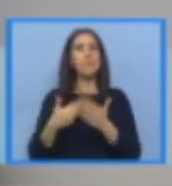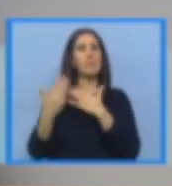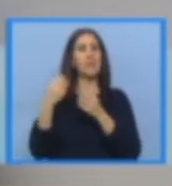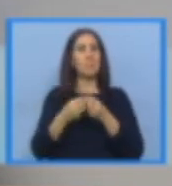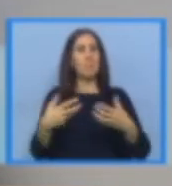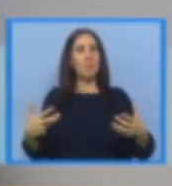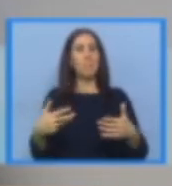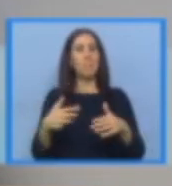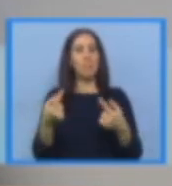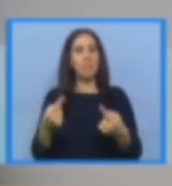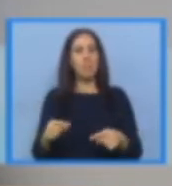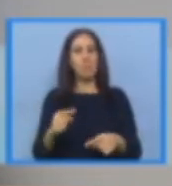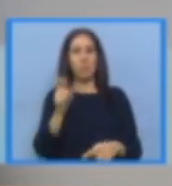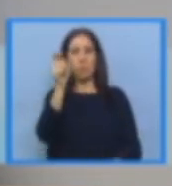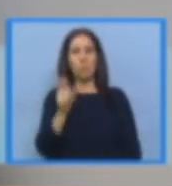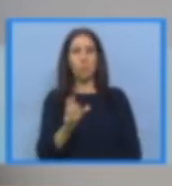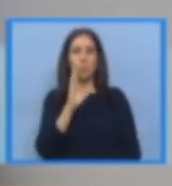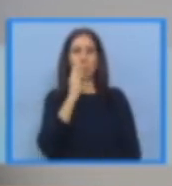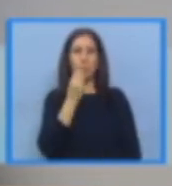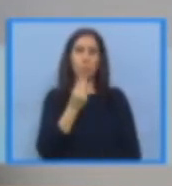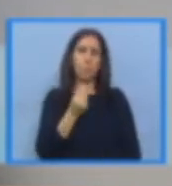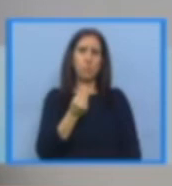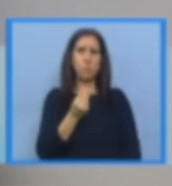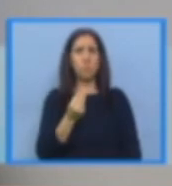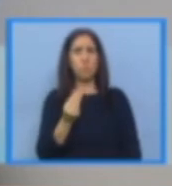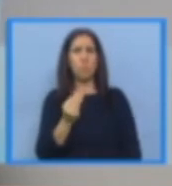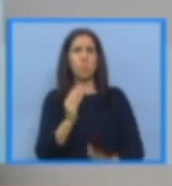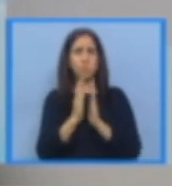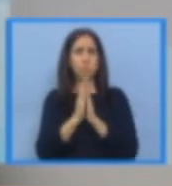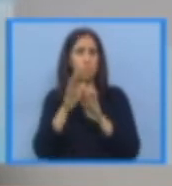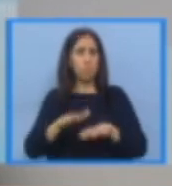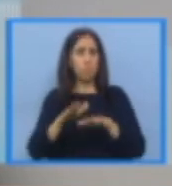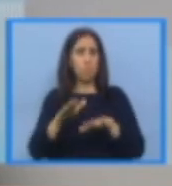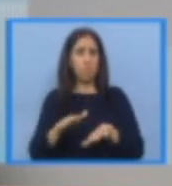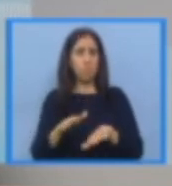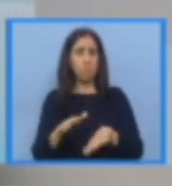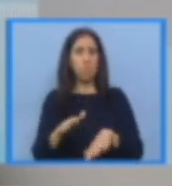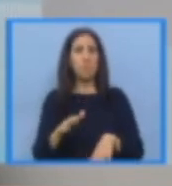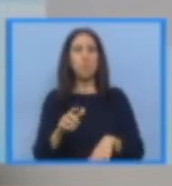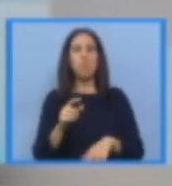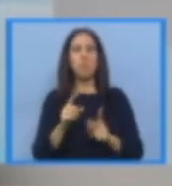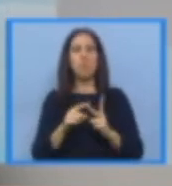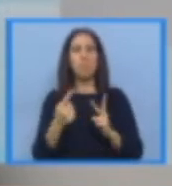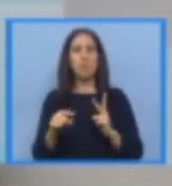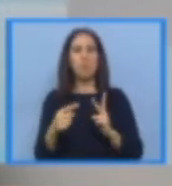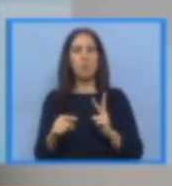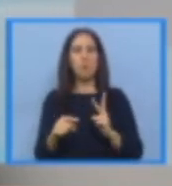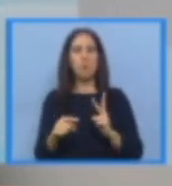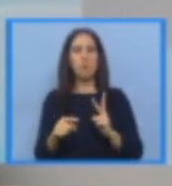Mas agora tenho um aluno, que neste caso é da religião muçulmana, e tenho também